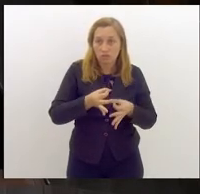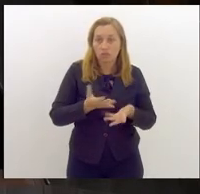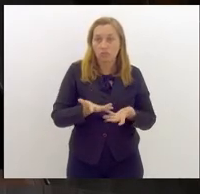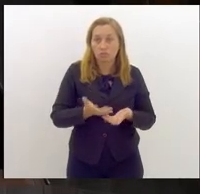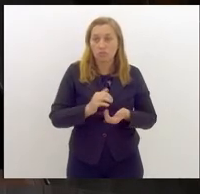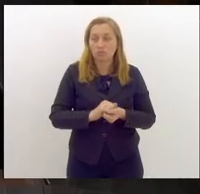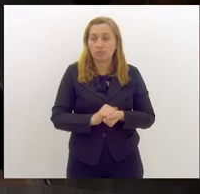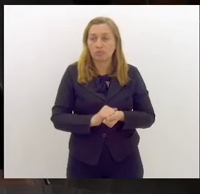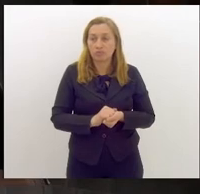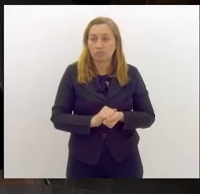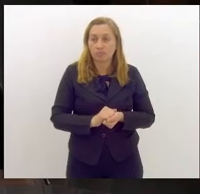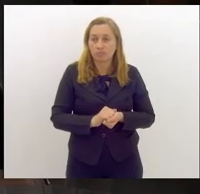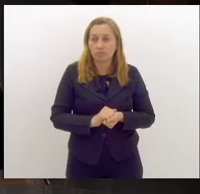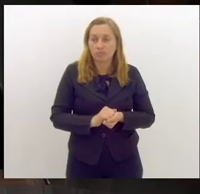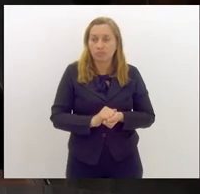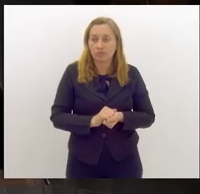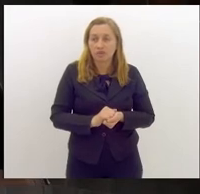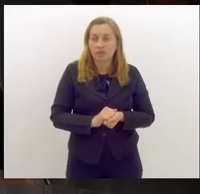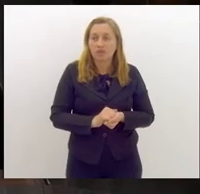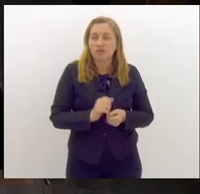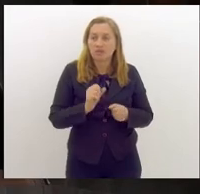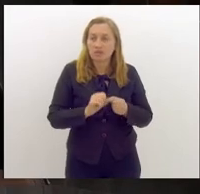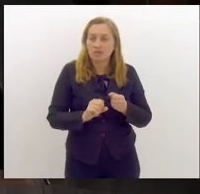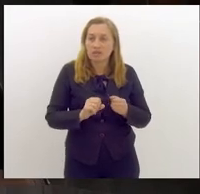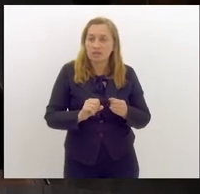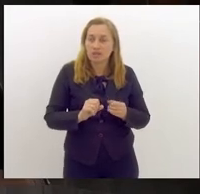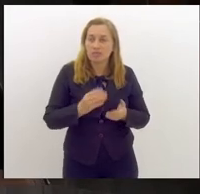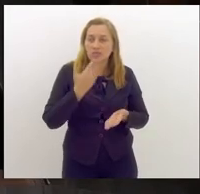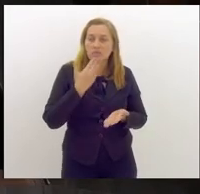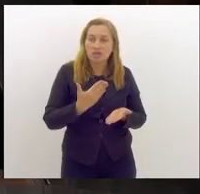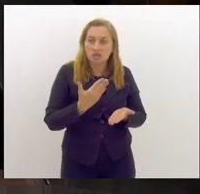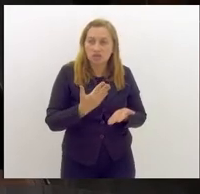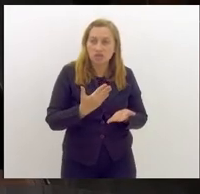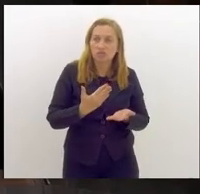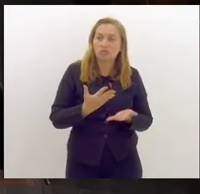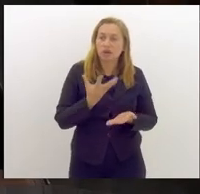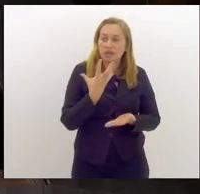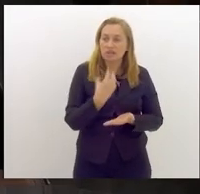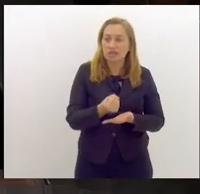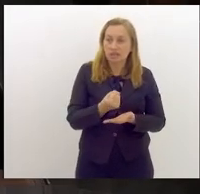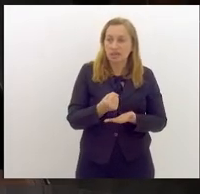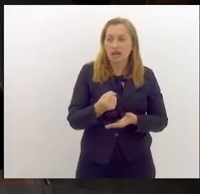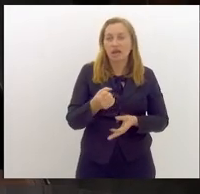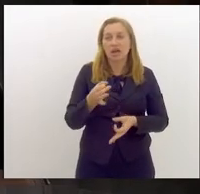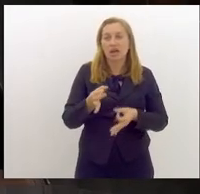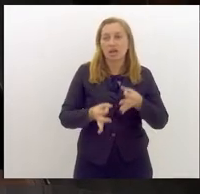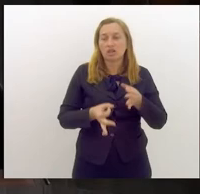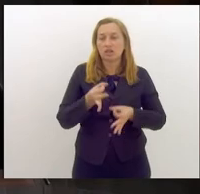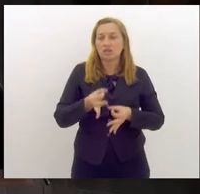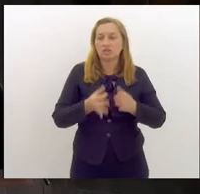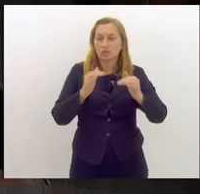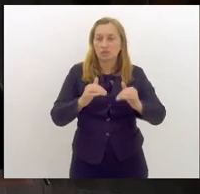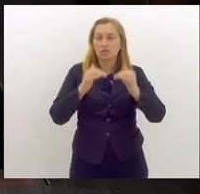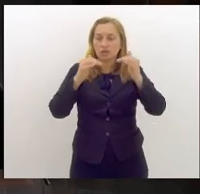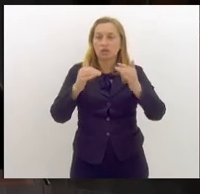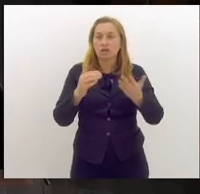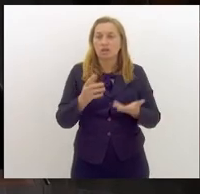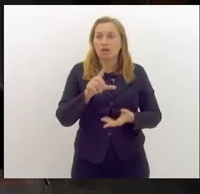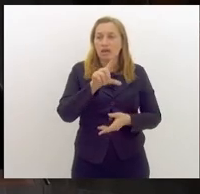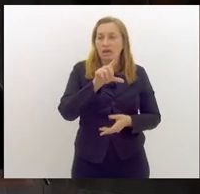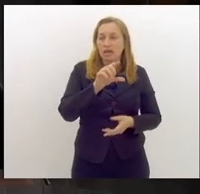terpetitivo fizemos esse recurso pedindo para que a cataça decisão o STJ